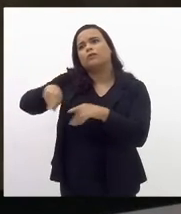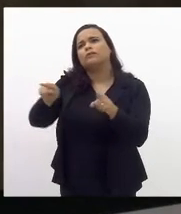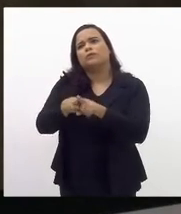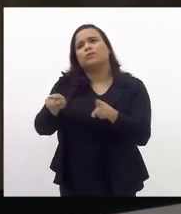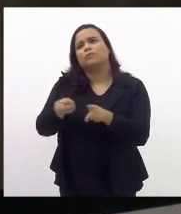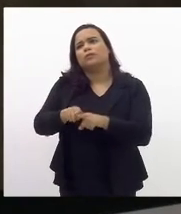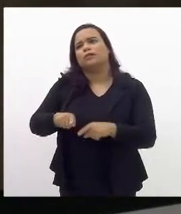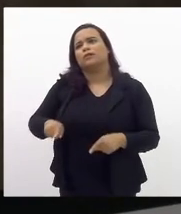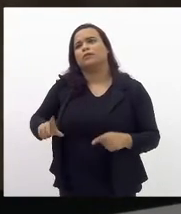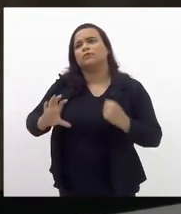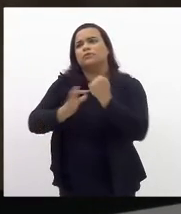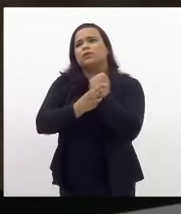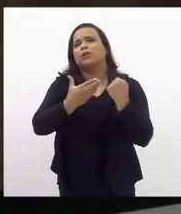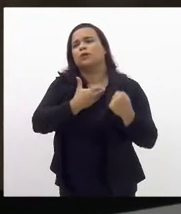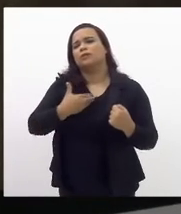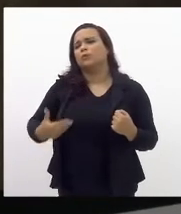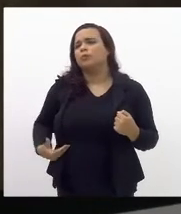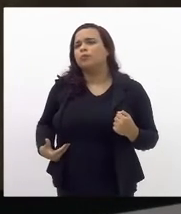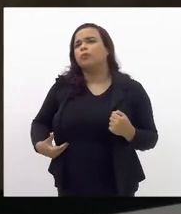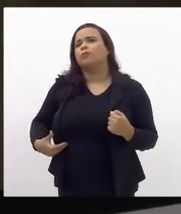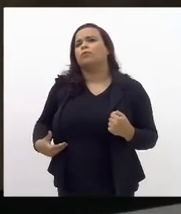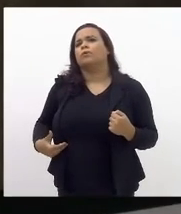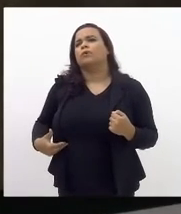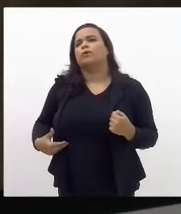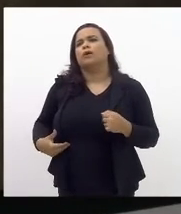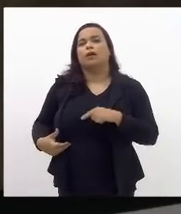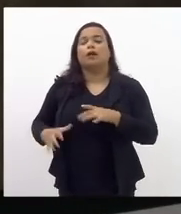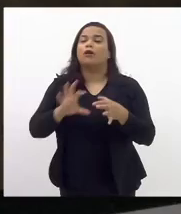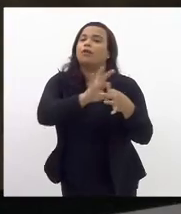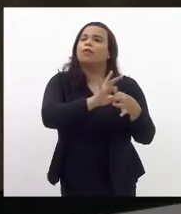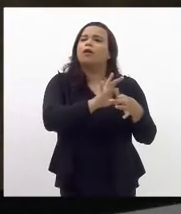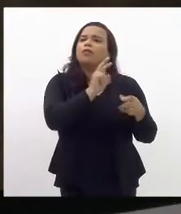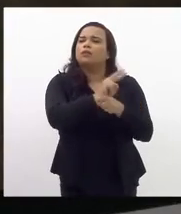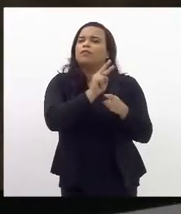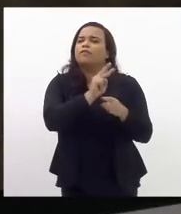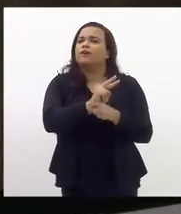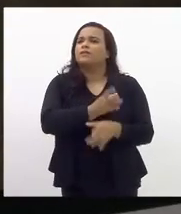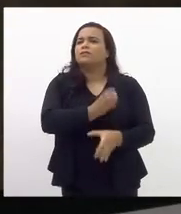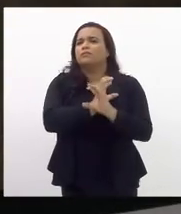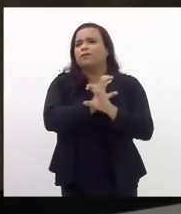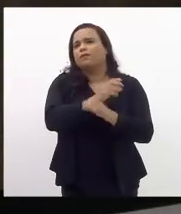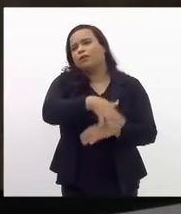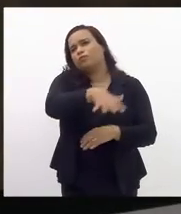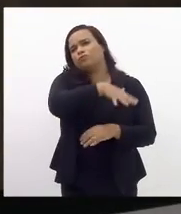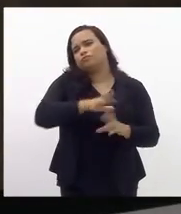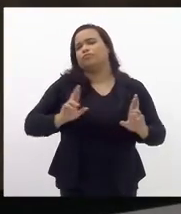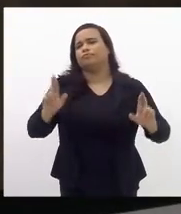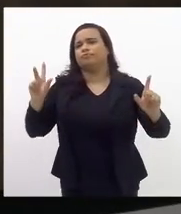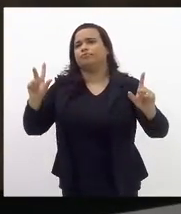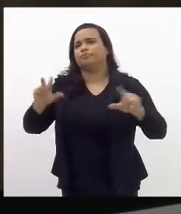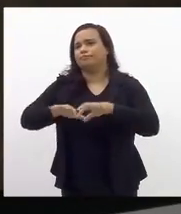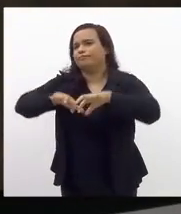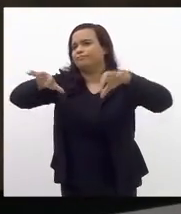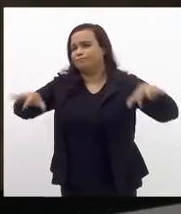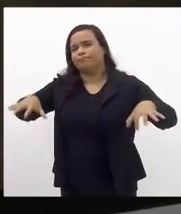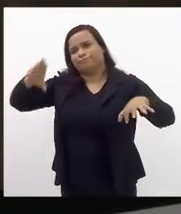Não, segurança pública não inclui o corpo de bombeiros, estão ligados à defesa civil. No nosso debate aqui, a gente muitas vezes